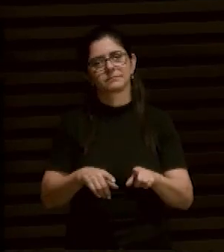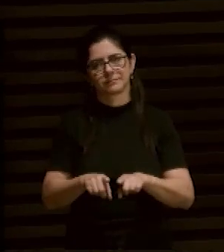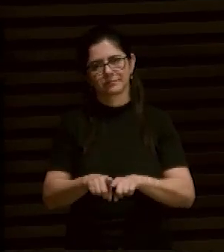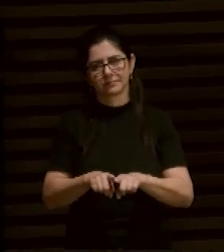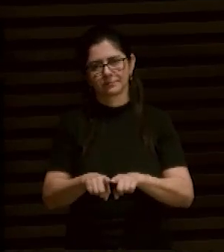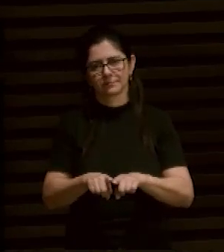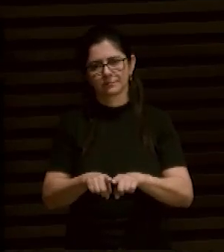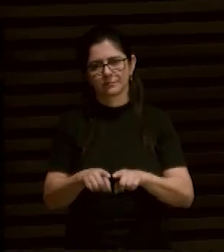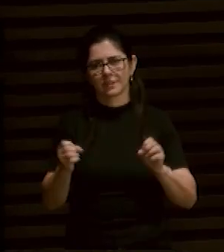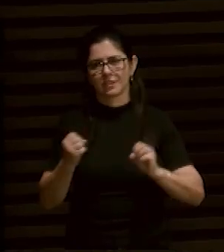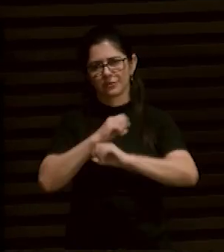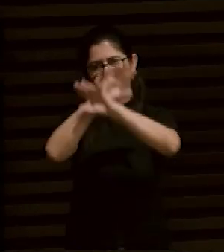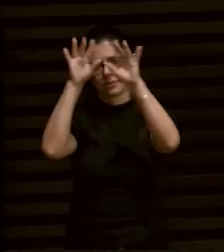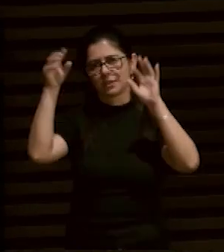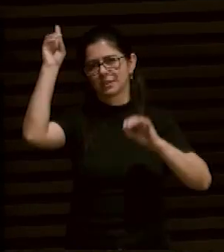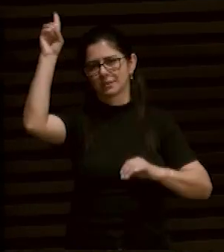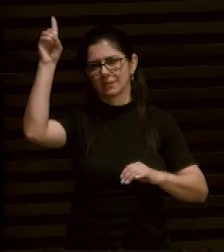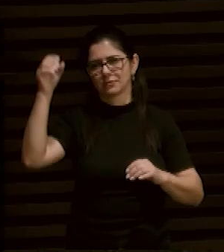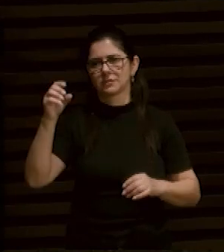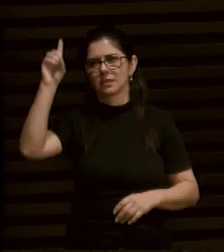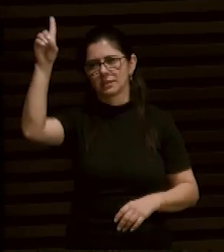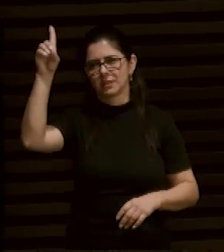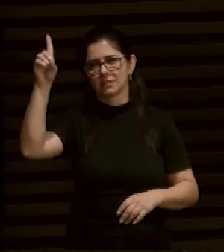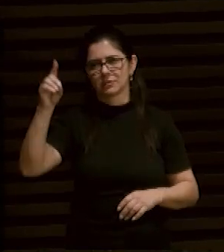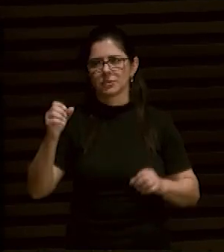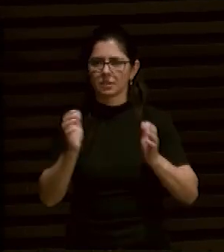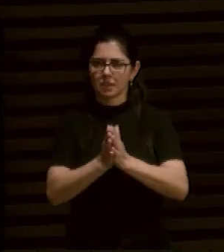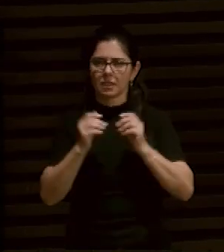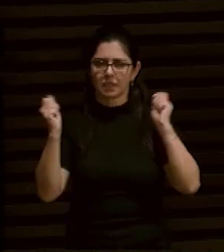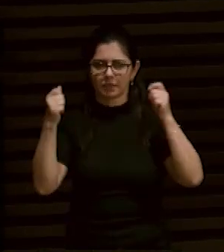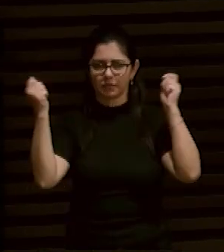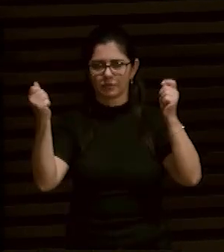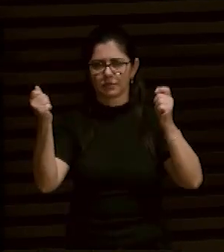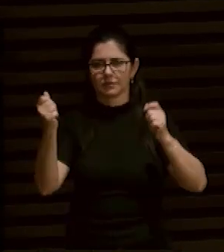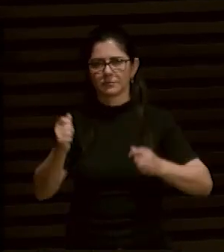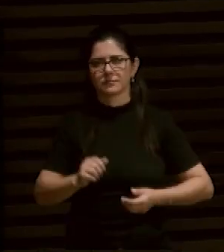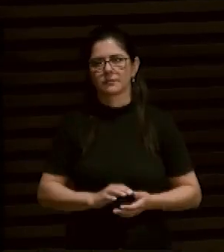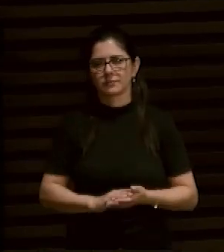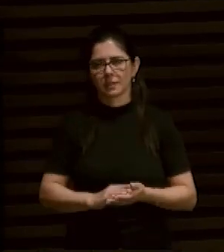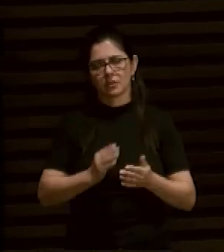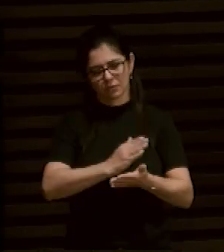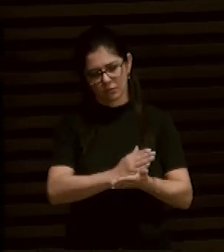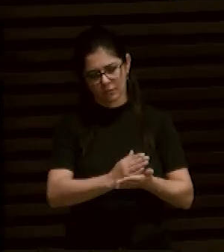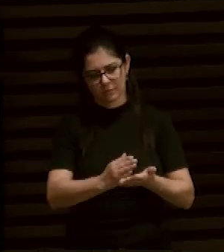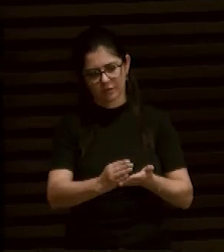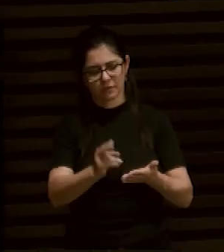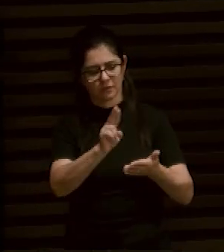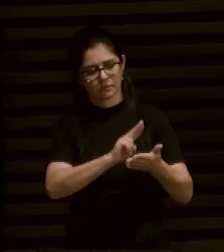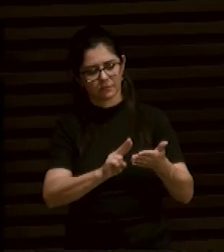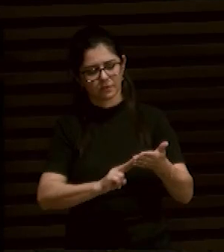Irmãos, glória a Deus. Meu Deus, aleluia. Glória a Deus. Logo no começo, quando nós lemos o texto, nós